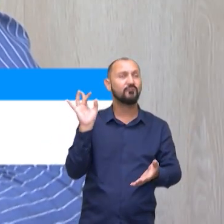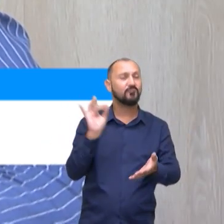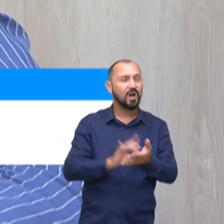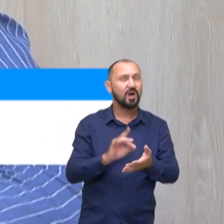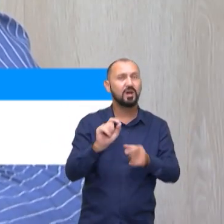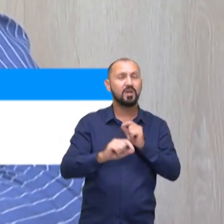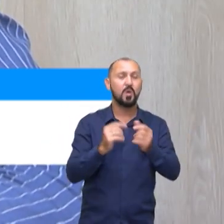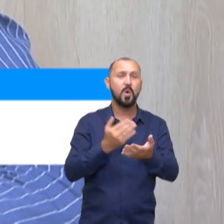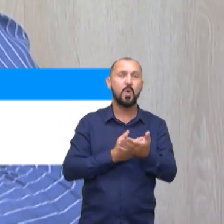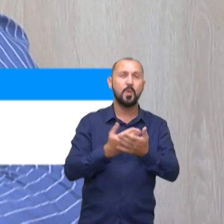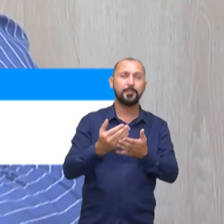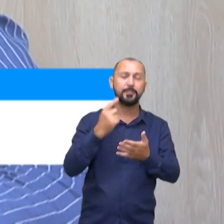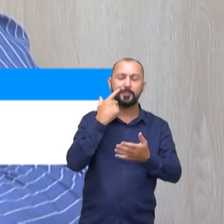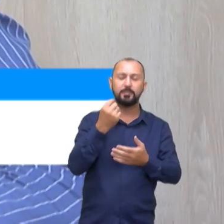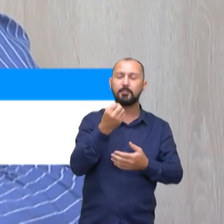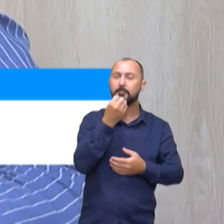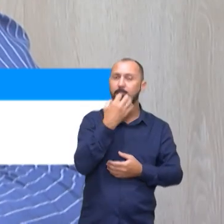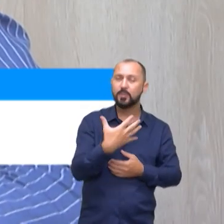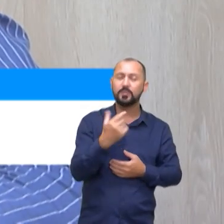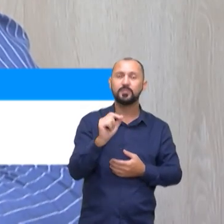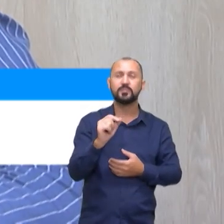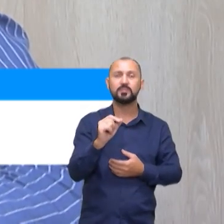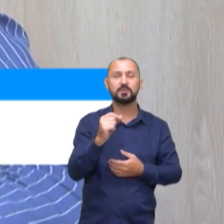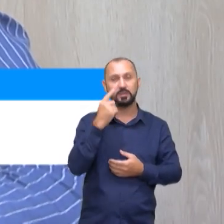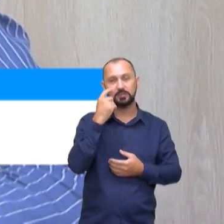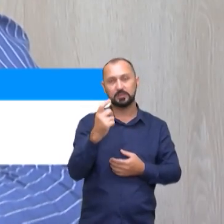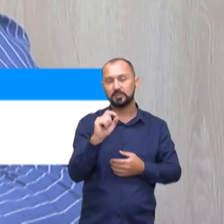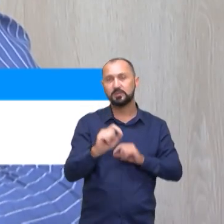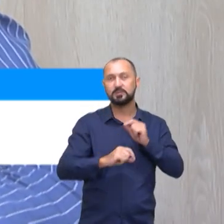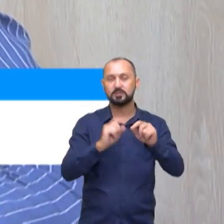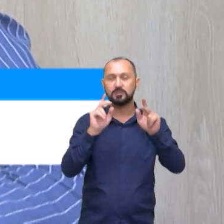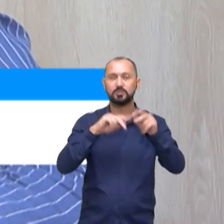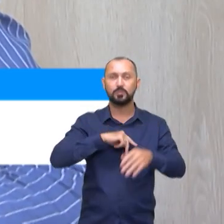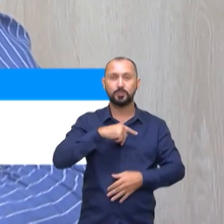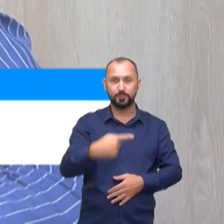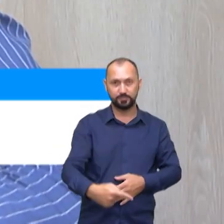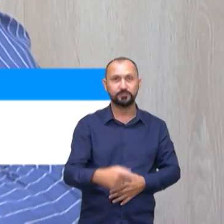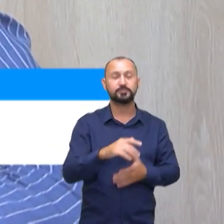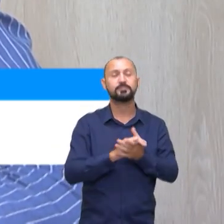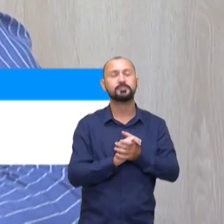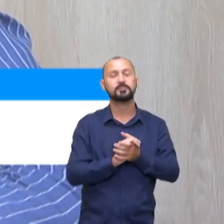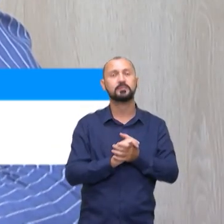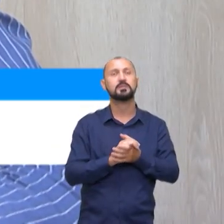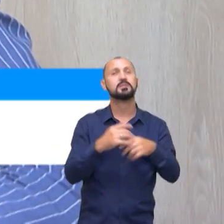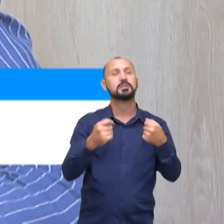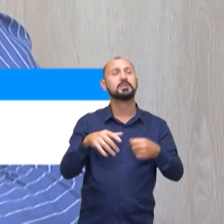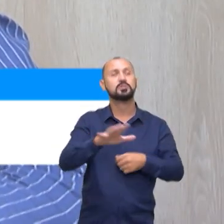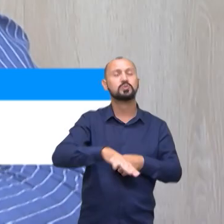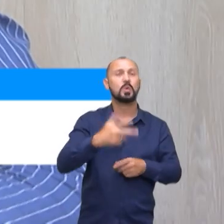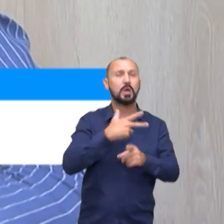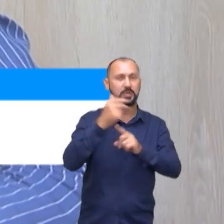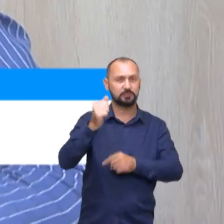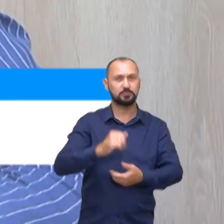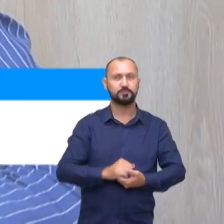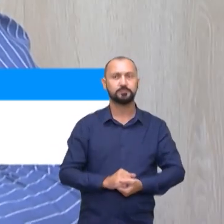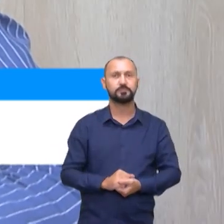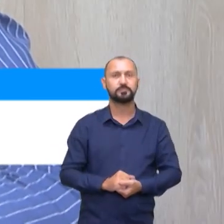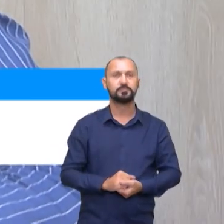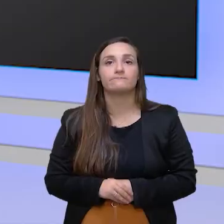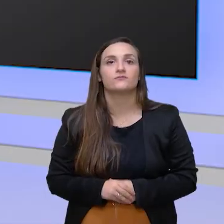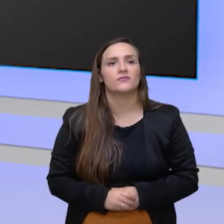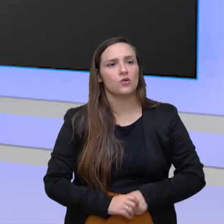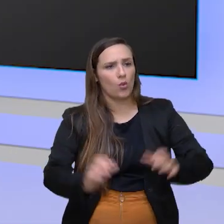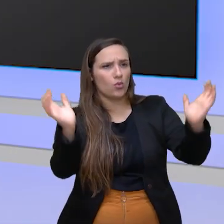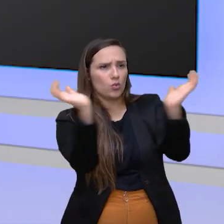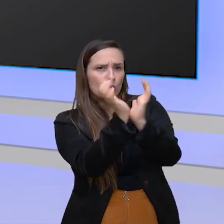importante e realmente é uma iniciativa muito bacana e muito interessante para a população. Isso aí todo mundo tende a